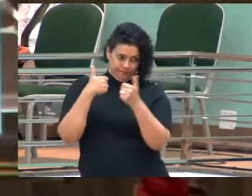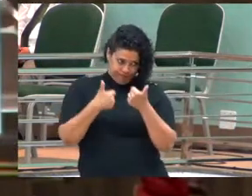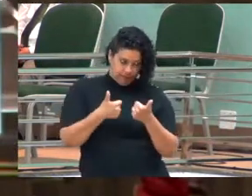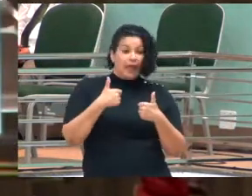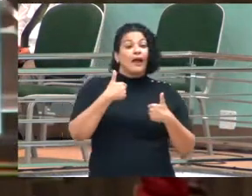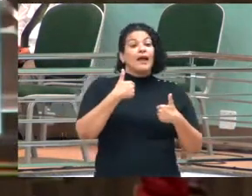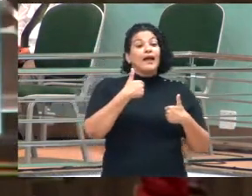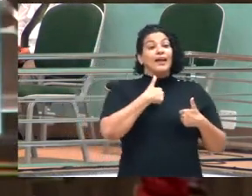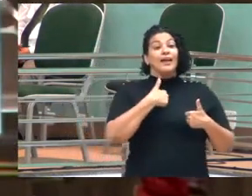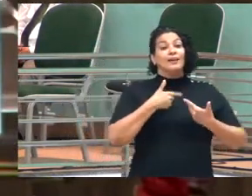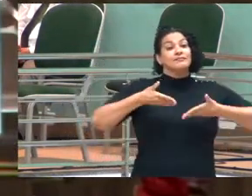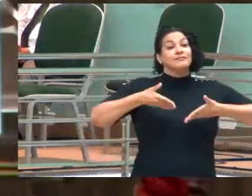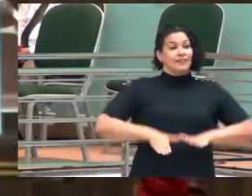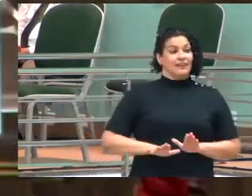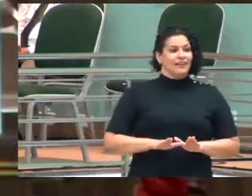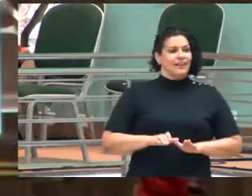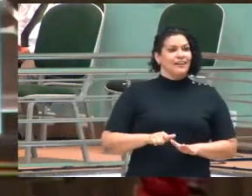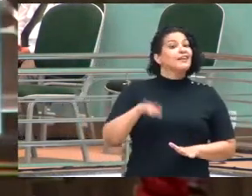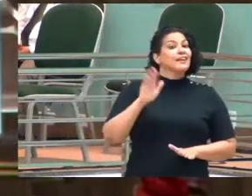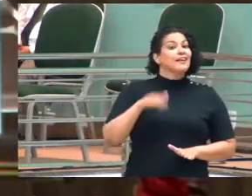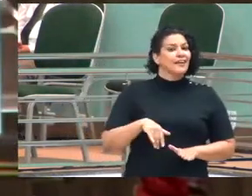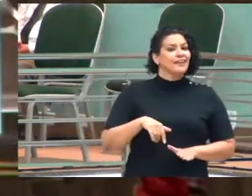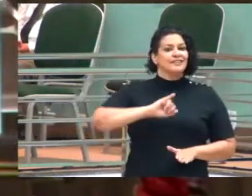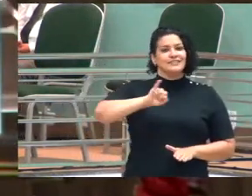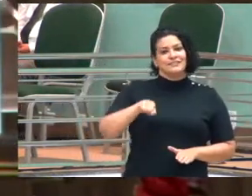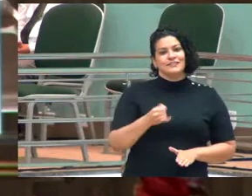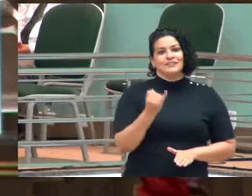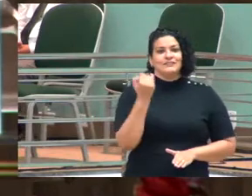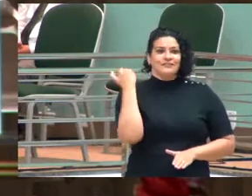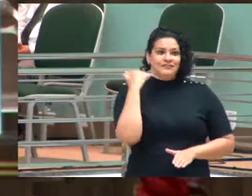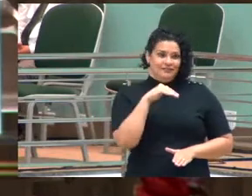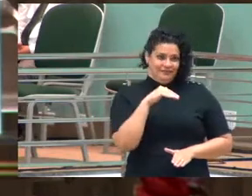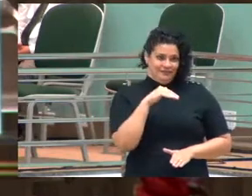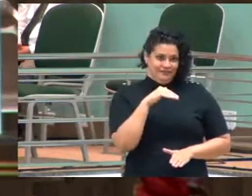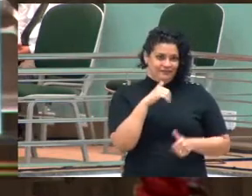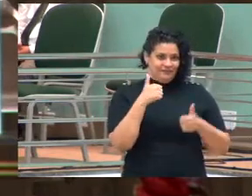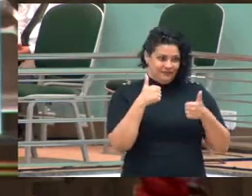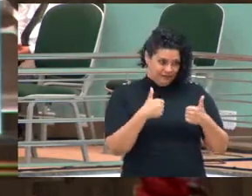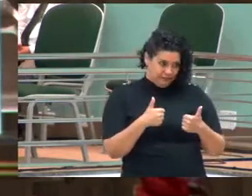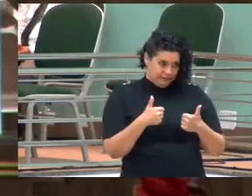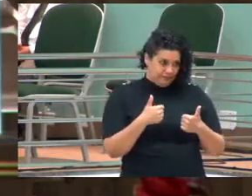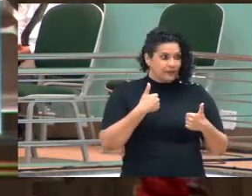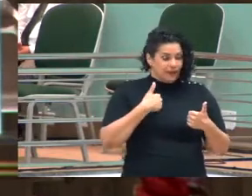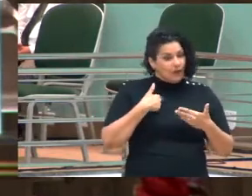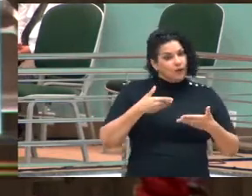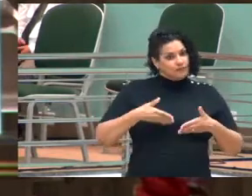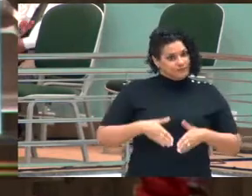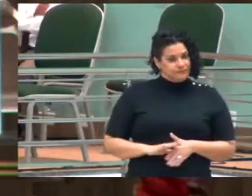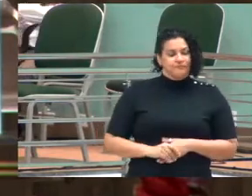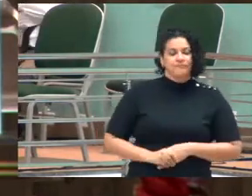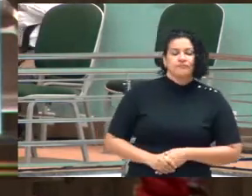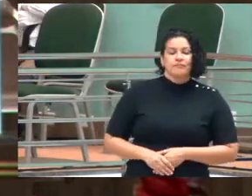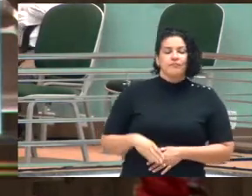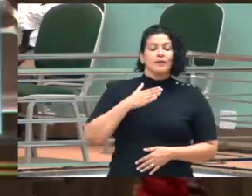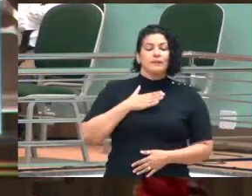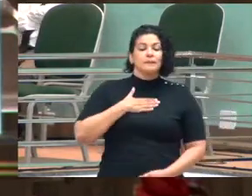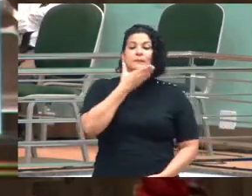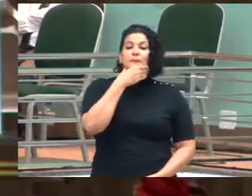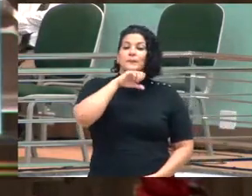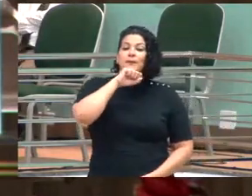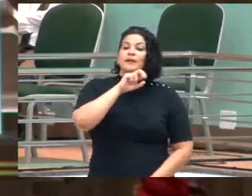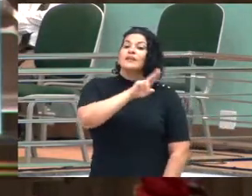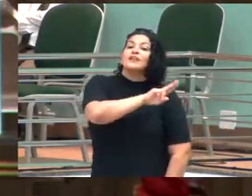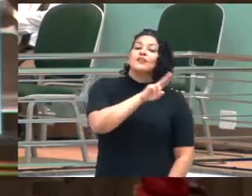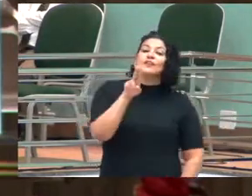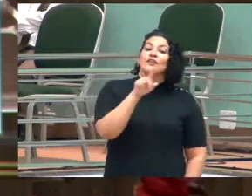era sacerdote, Zacarias o seu nome. Eles não podiam ter filhos. Minha mãe era estéril.